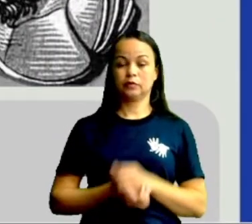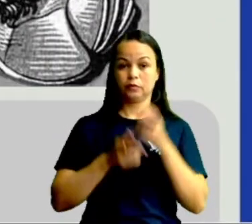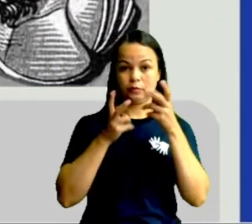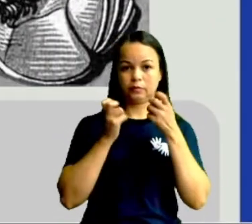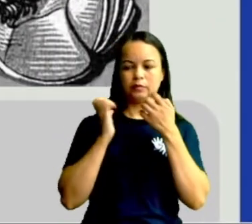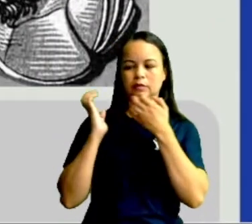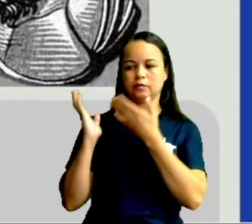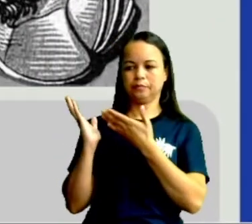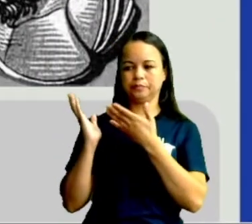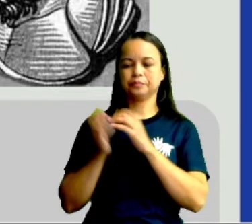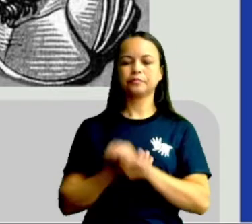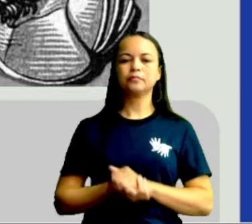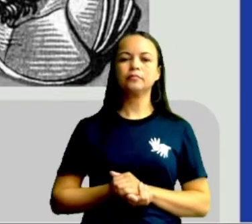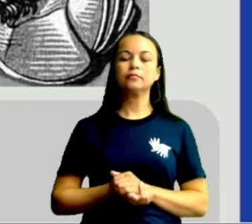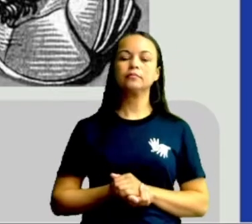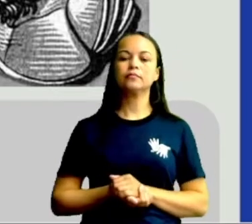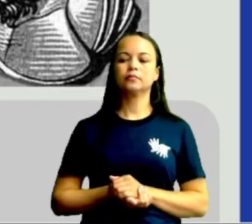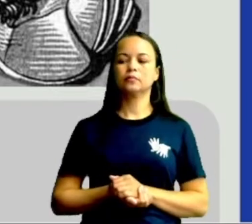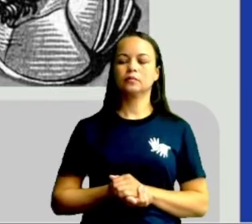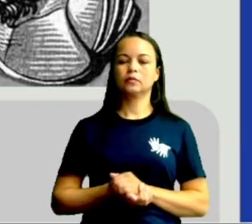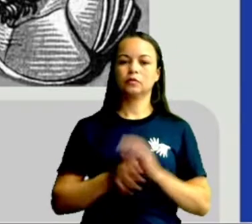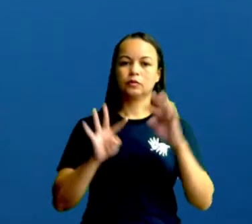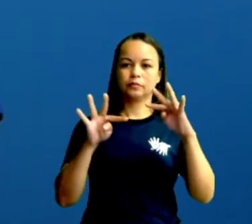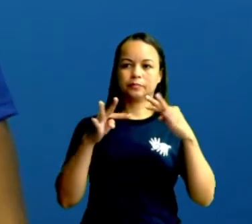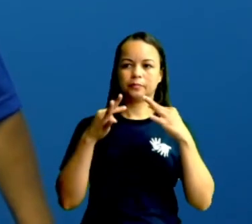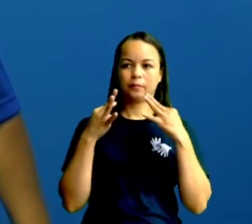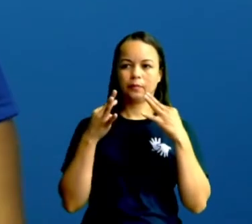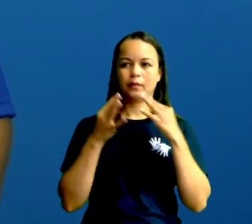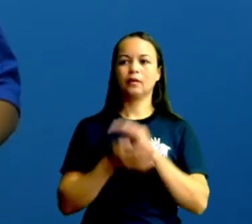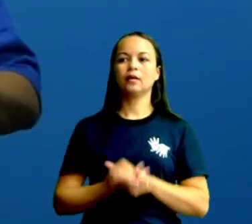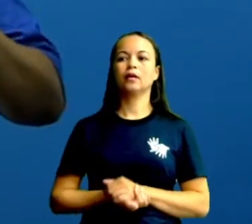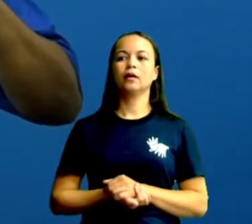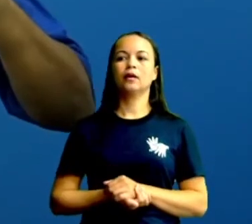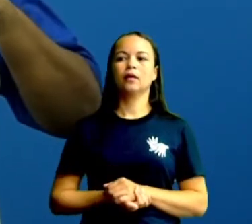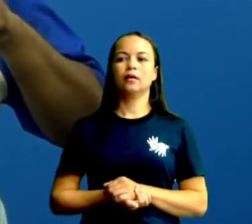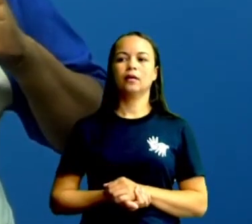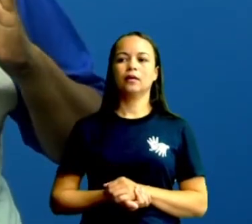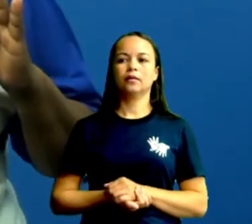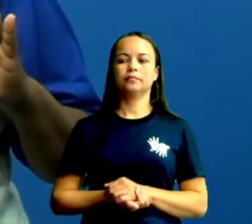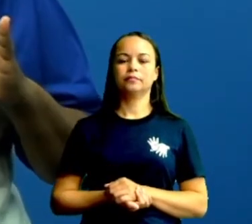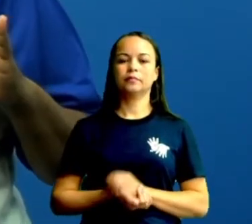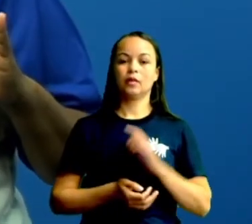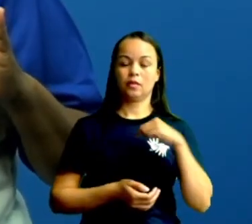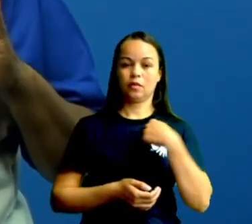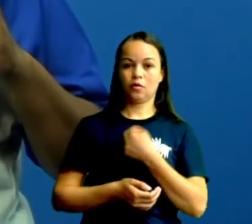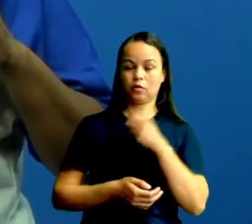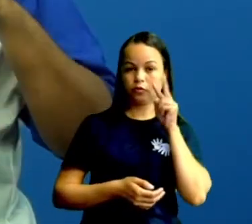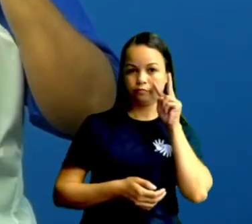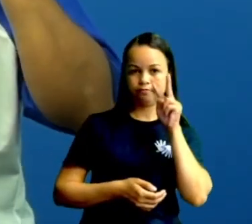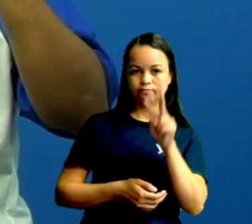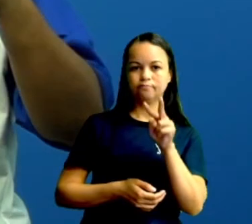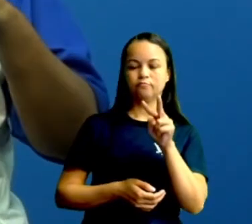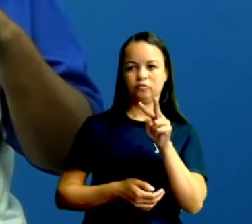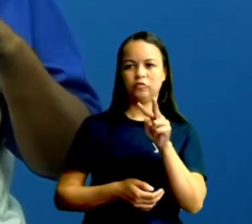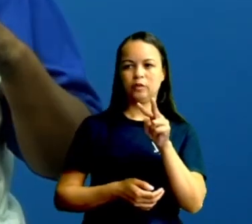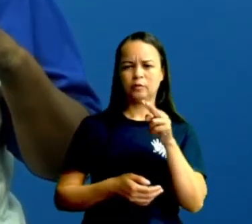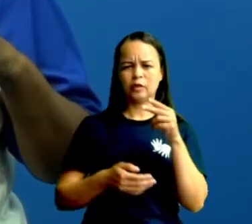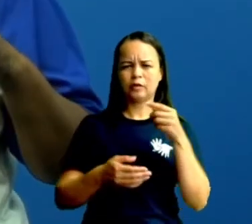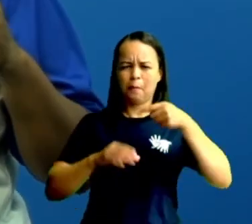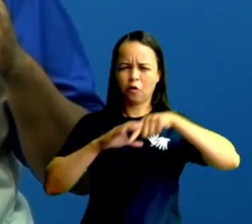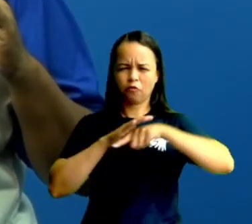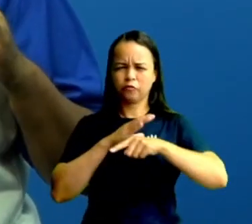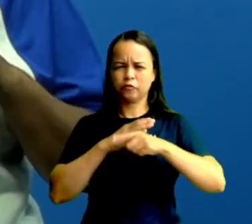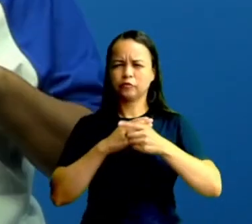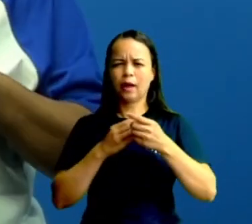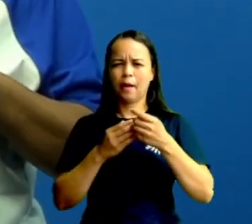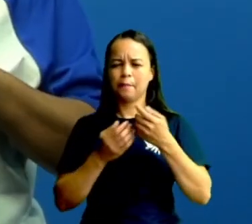Vejam só, presta atenção, olha para cá. A gente vai ver, né, mas não vai se aprofundar muito